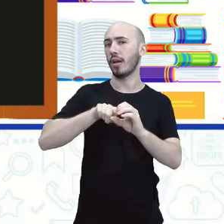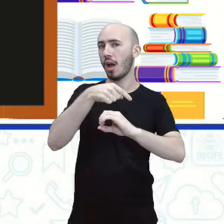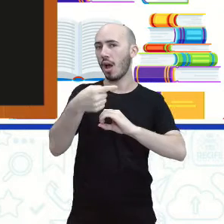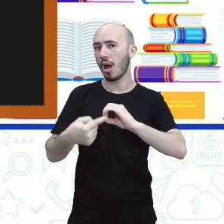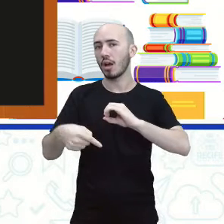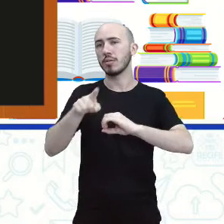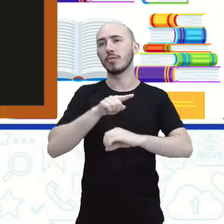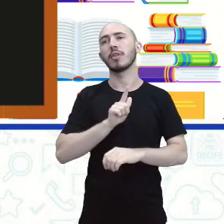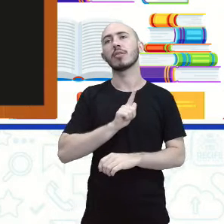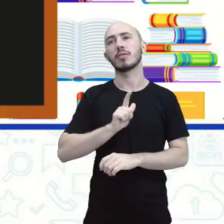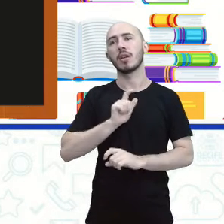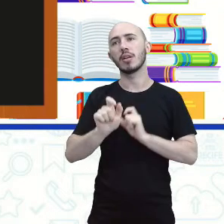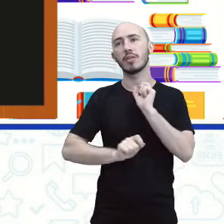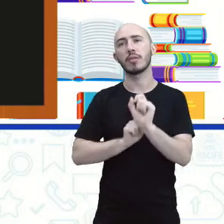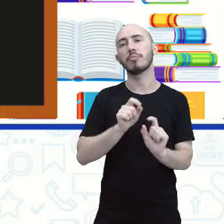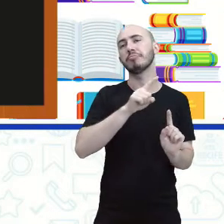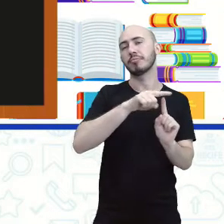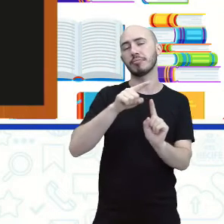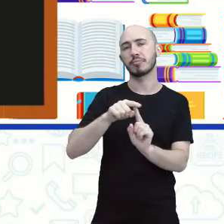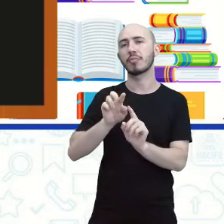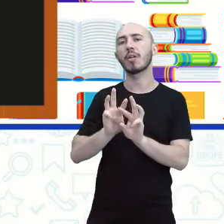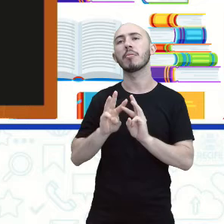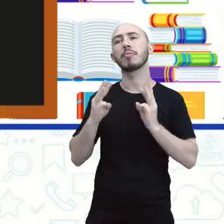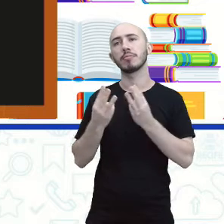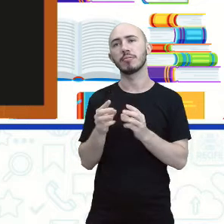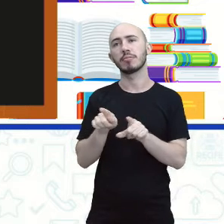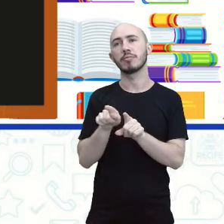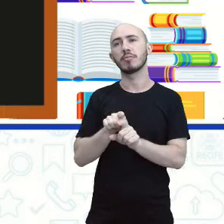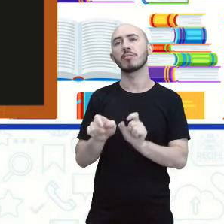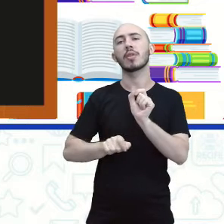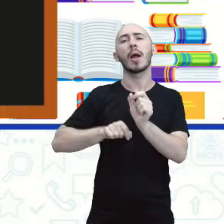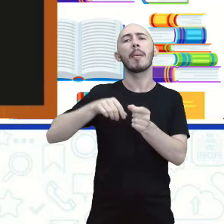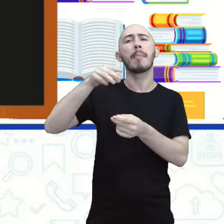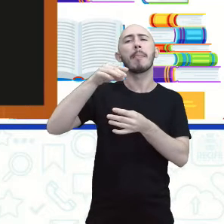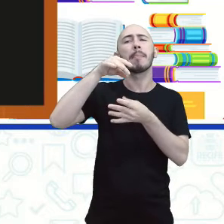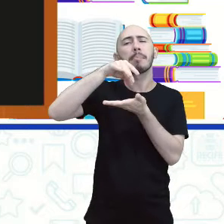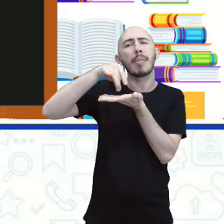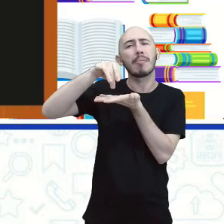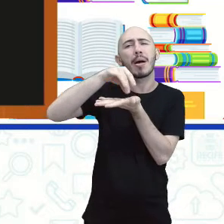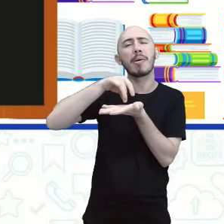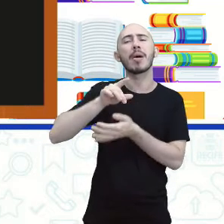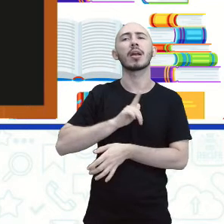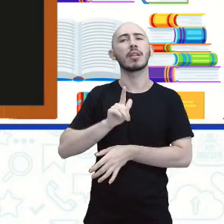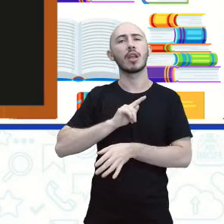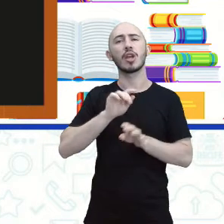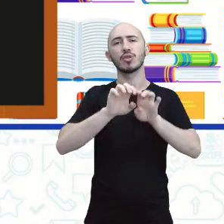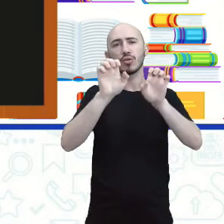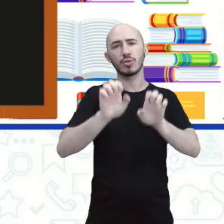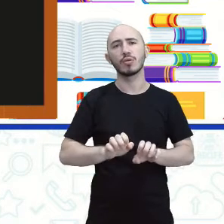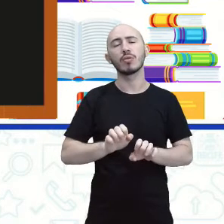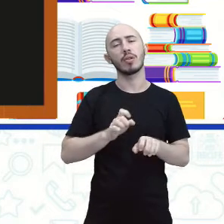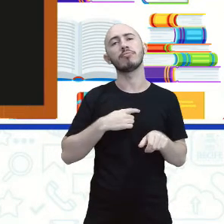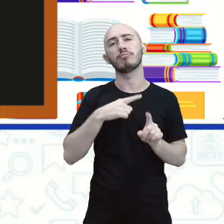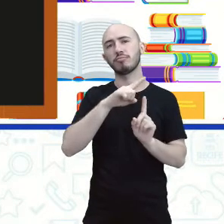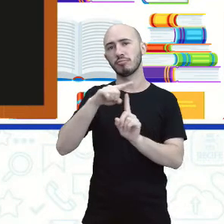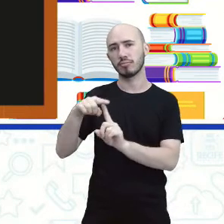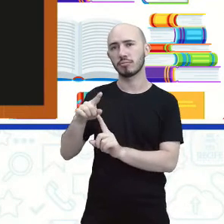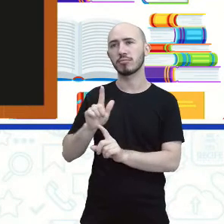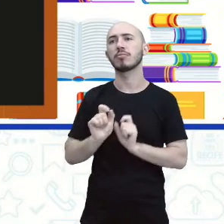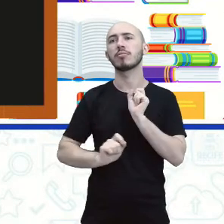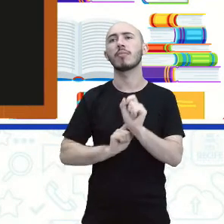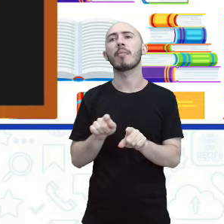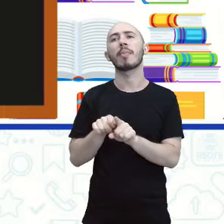os estados físicos, os modelos de partículas, né? Aquela estrutura da partícula de cada estado físico da matéria,